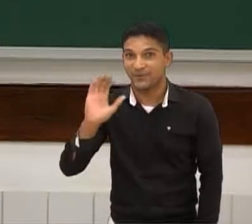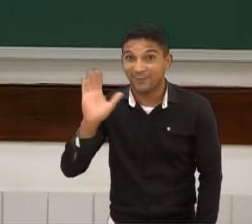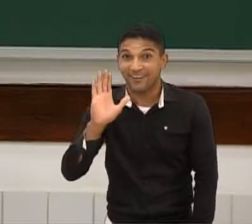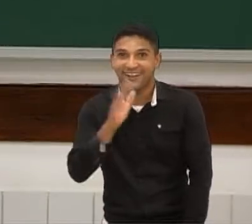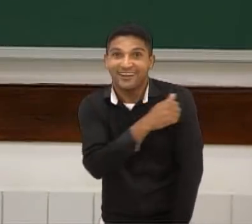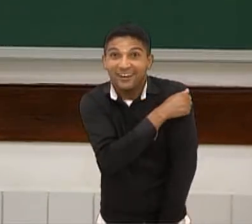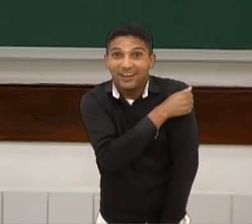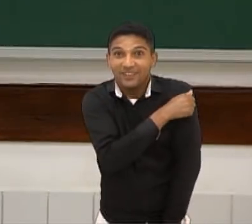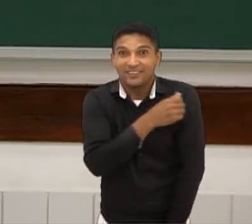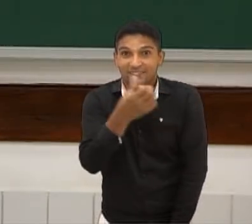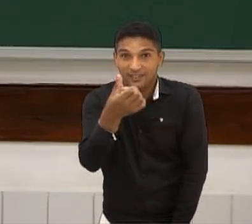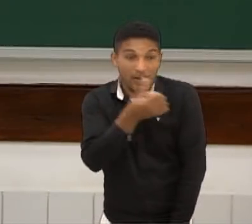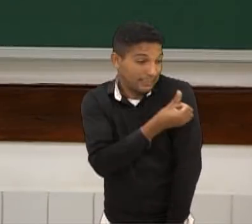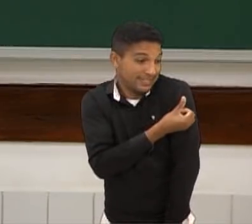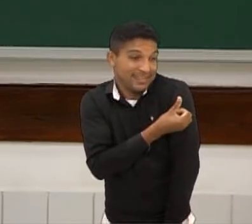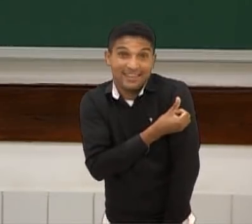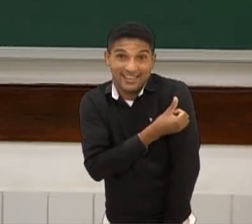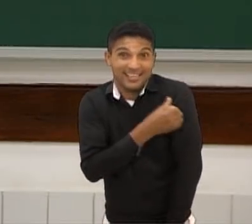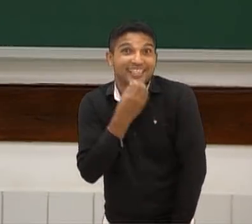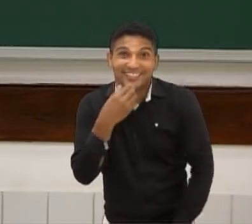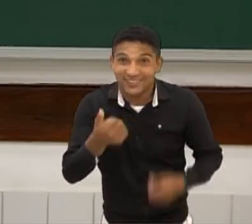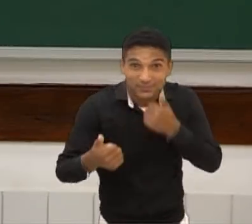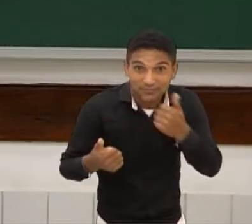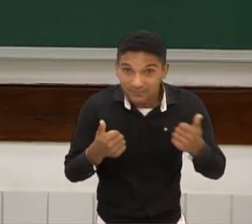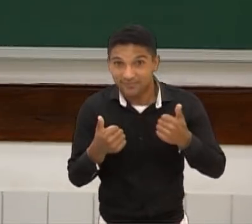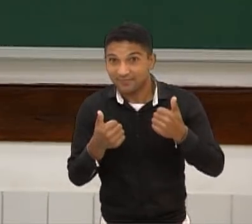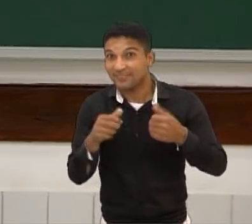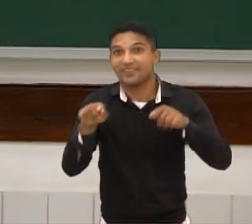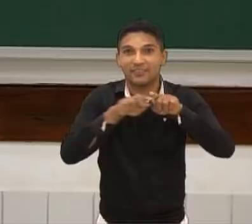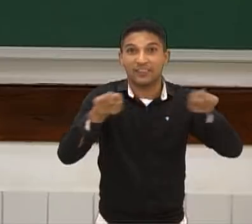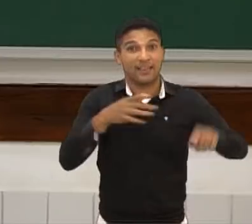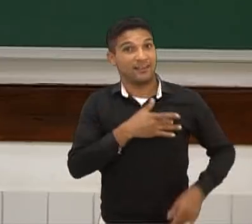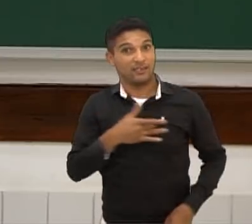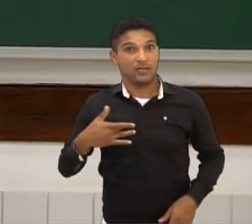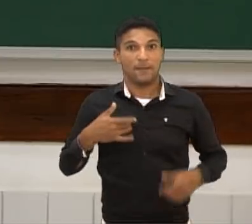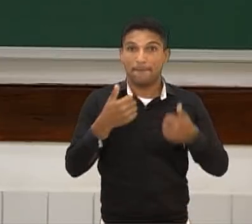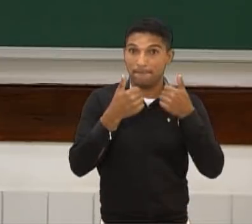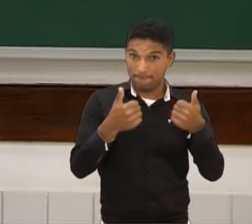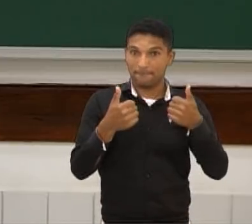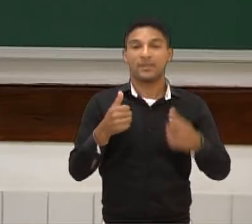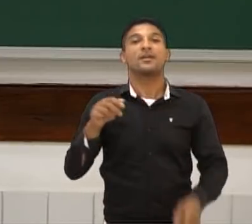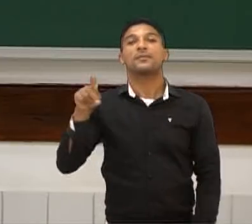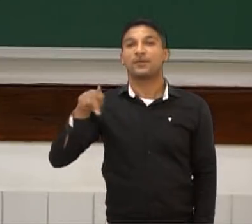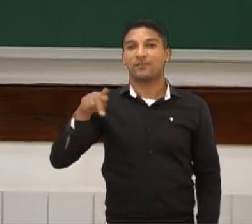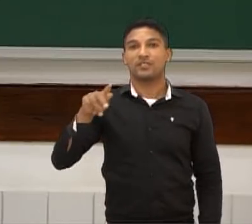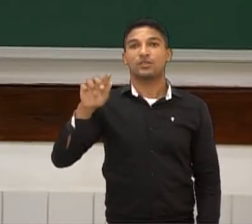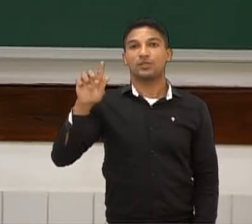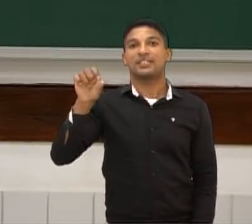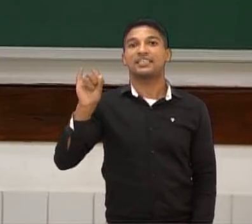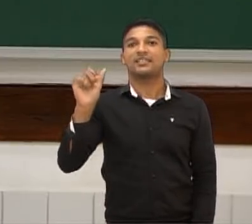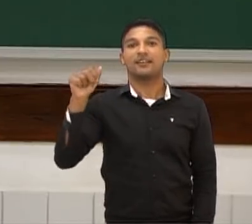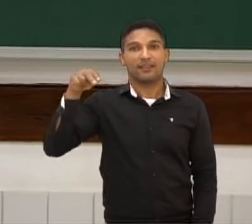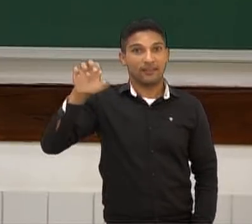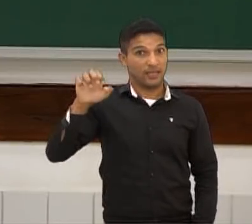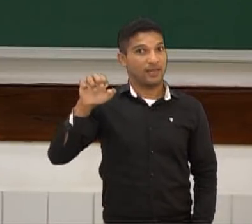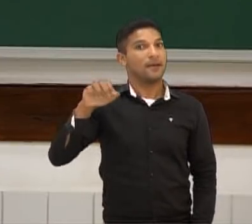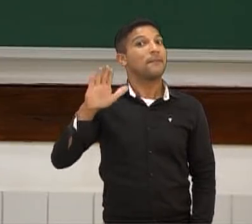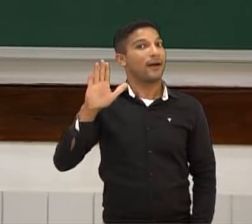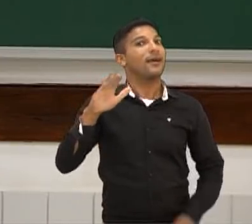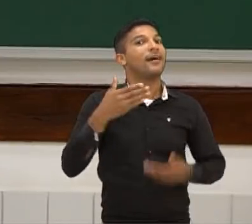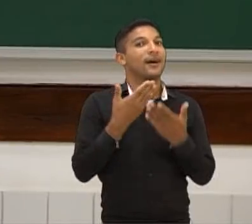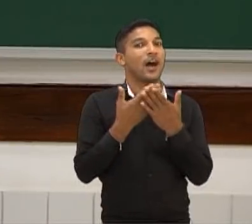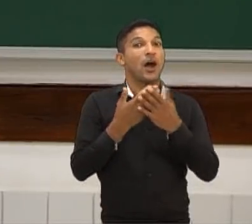Olá, alunos do sexto ano, tudo bem? Como que vocês estão? Eu aqui, a professora Giane, novamente com vocês para mais uma aula de